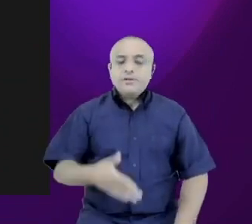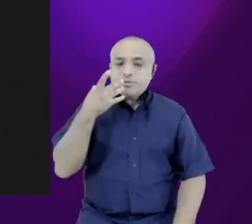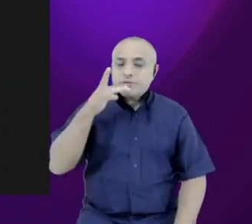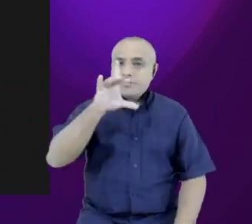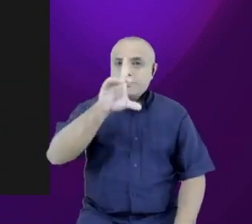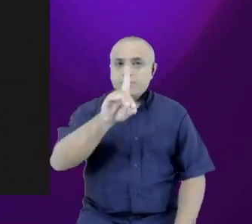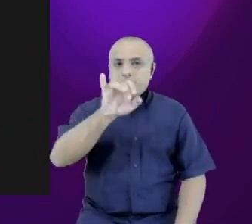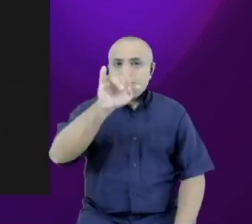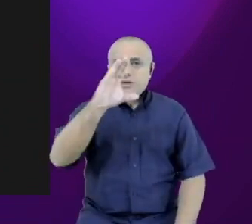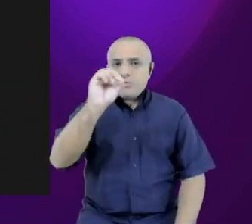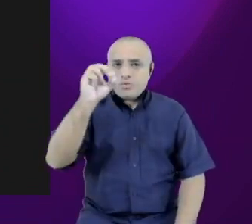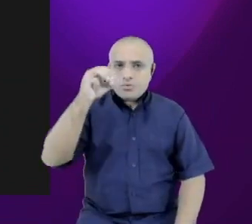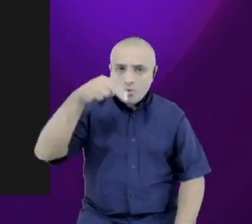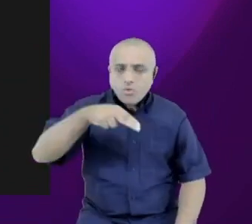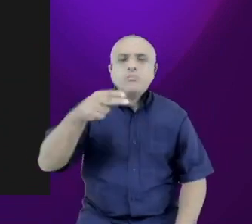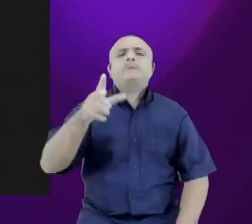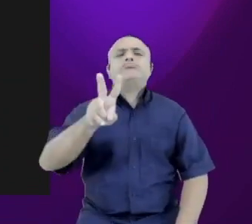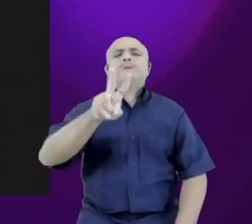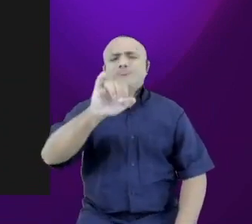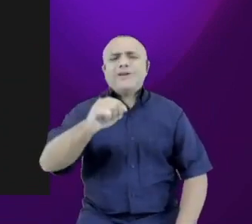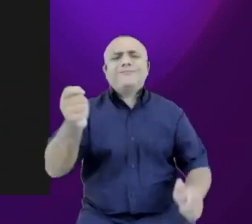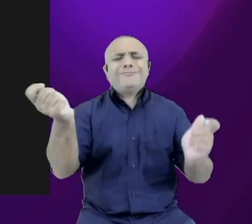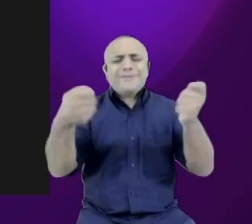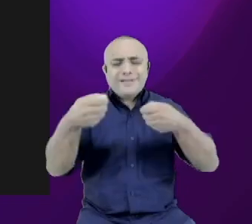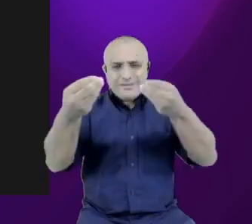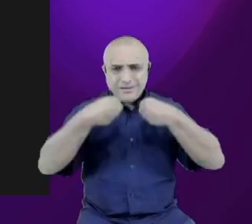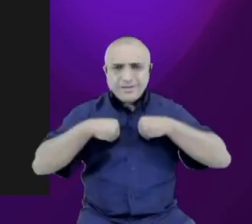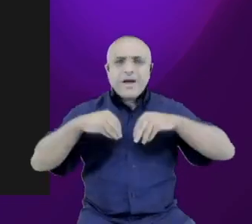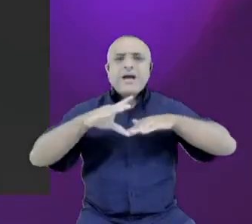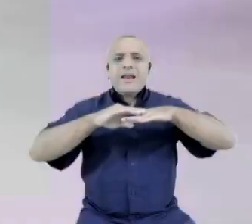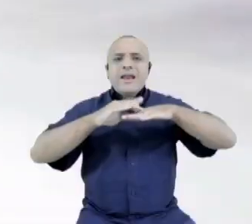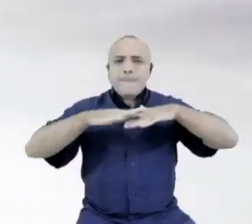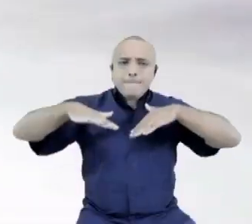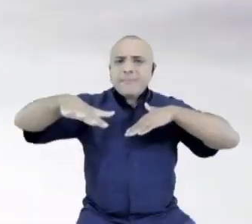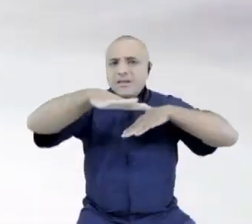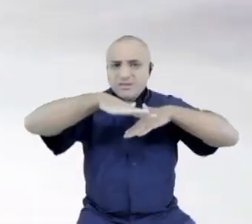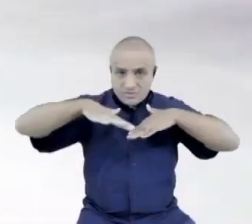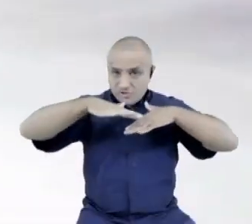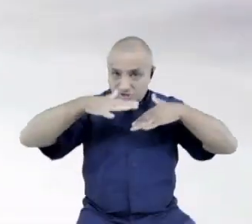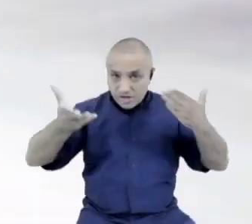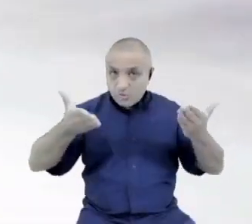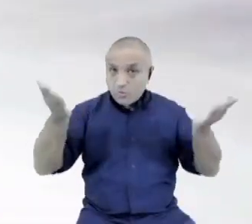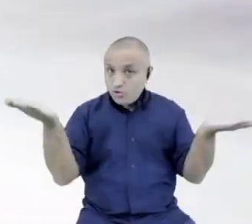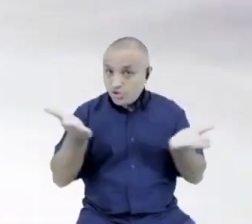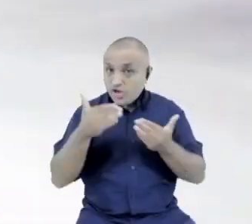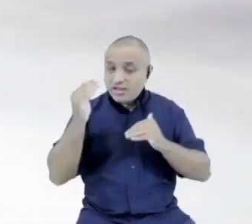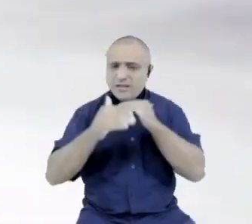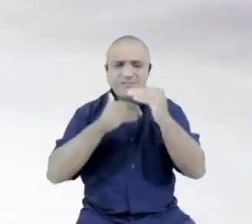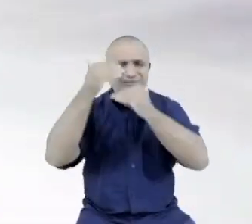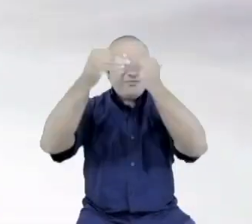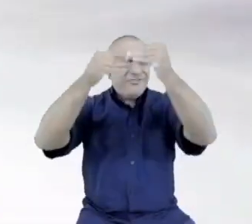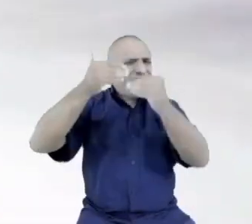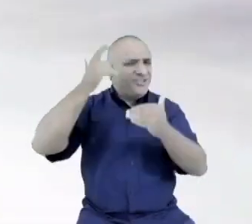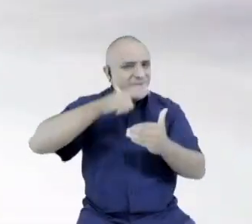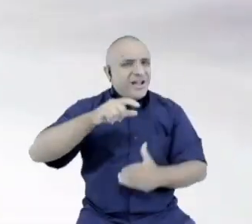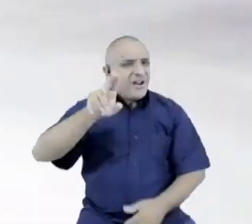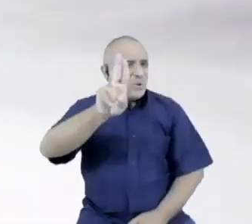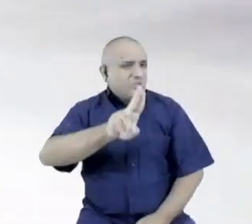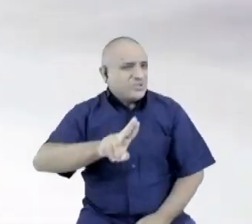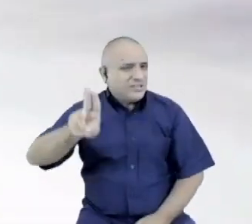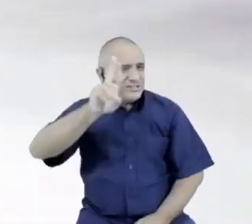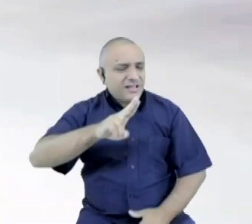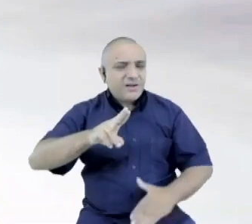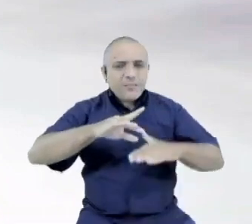trazer essa possibilidade, né, para a patologia. Hoje a gente está em evolução, né, o sistema para a utilização para a